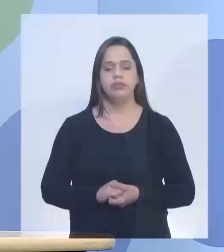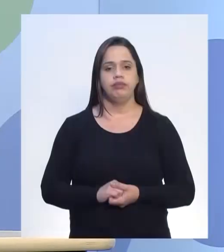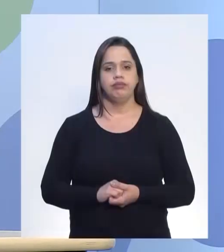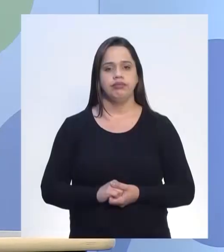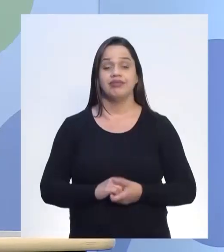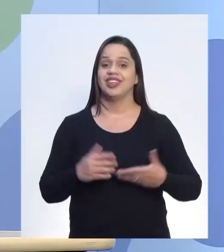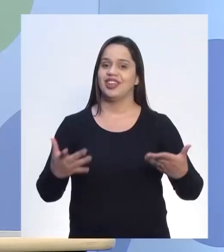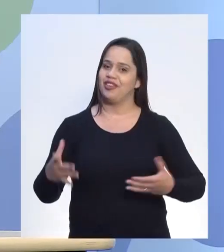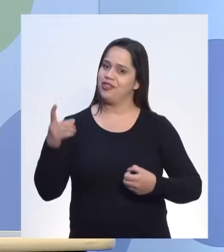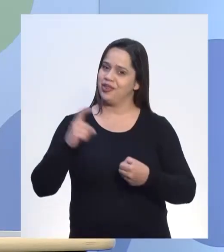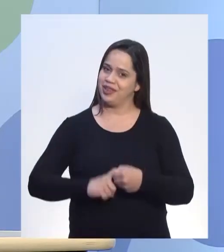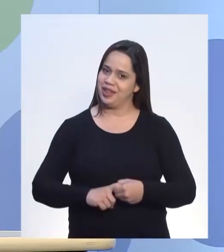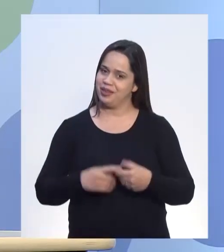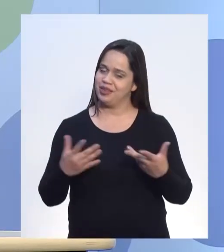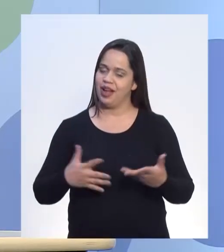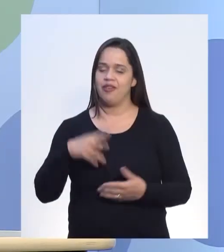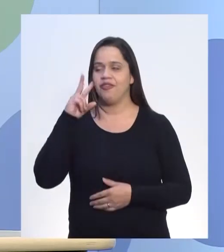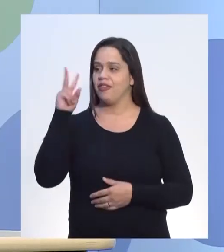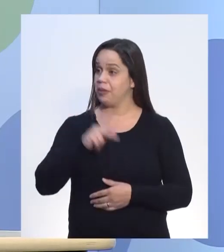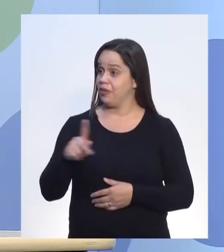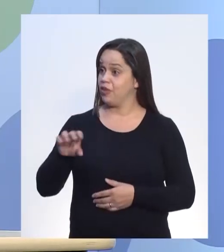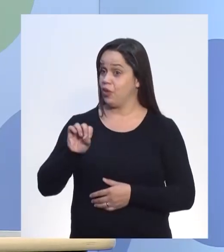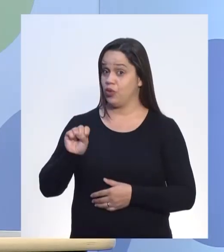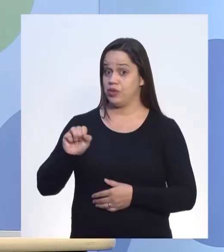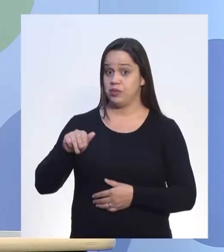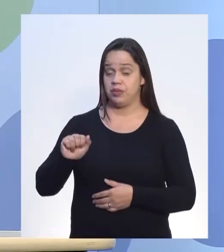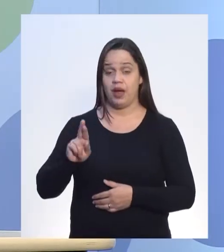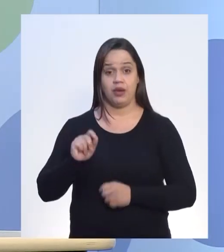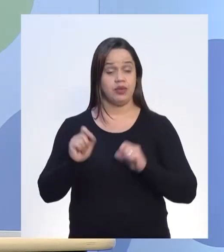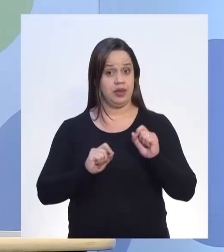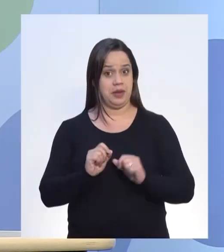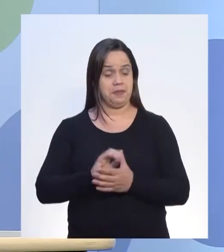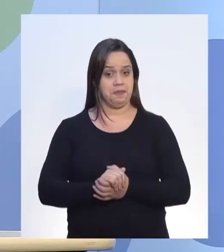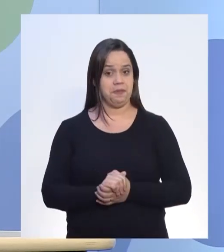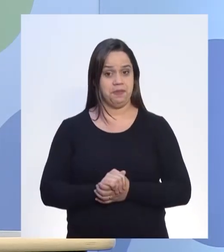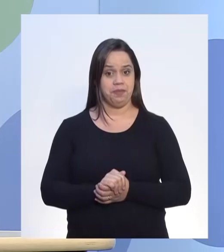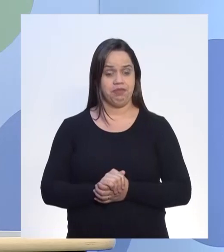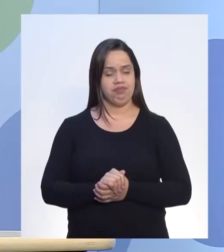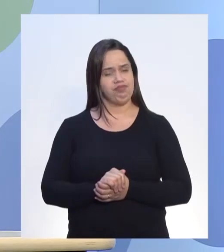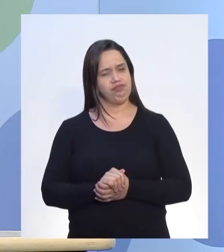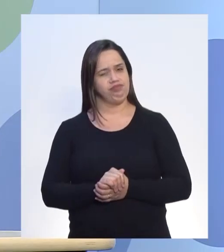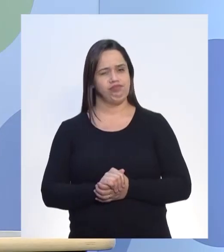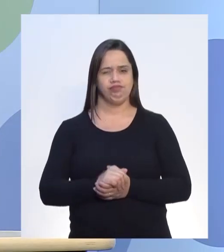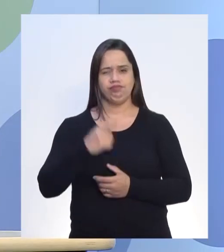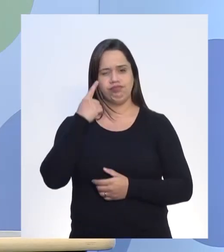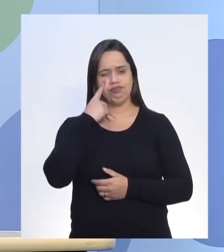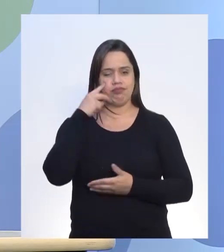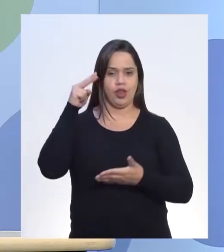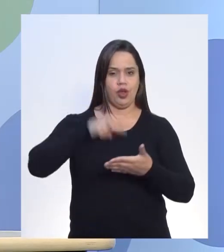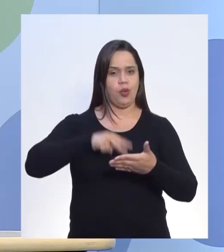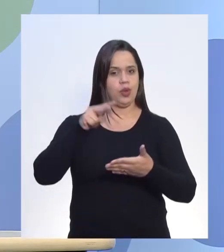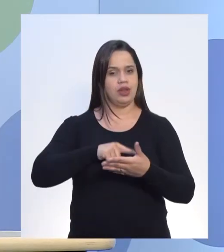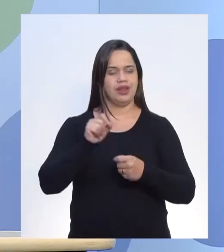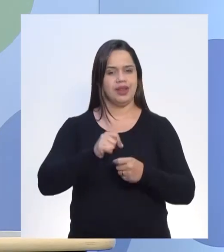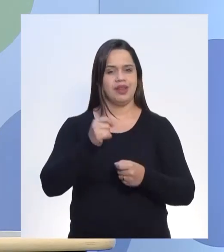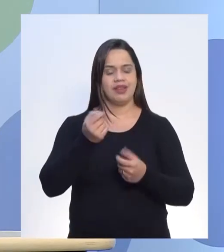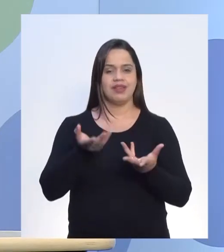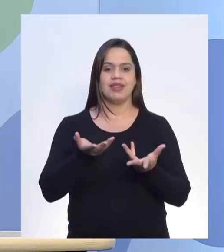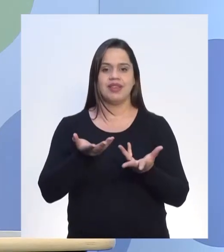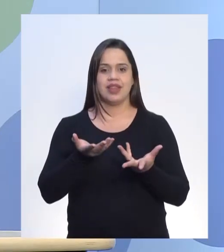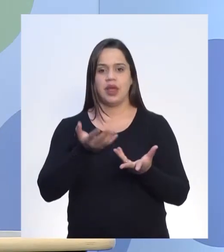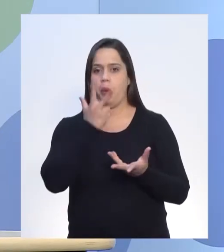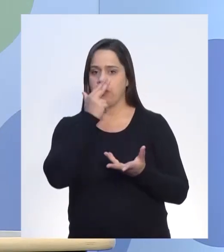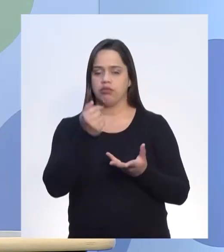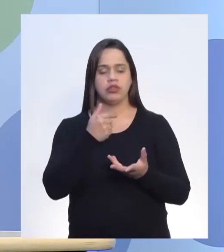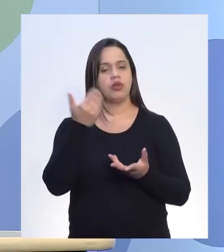Retornamos aqui. Olha, Osmar, as respostas, eu talvez, olhando aqui, eles não tenham entendido qual era a